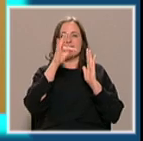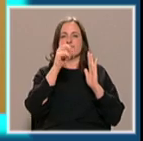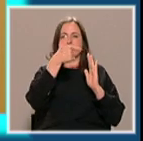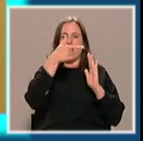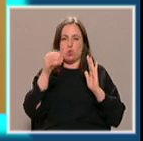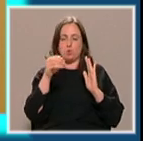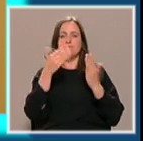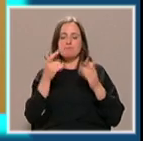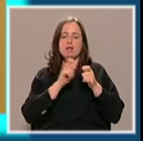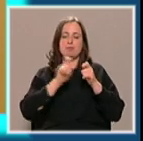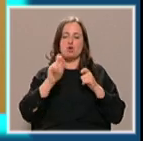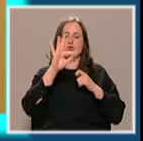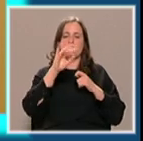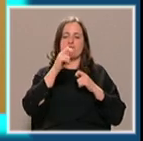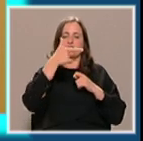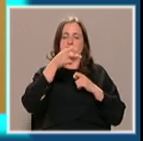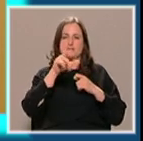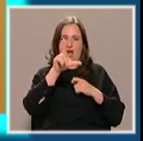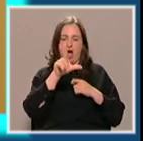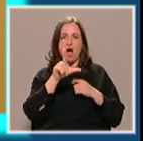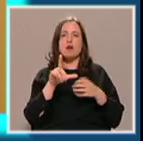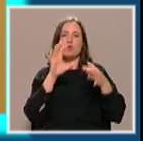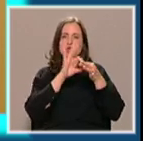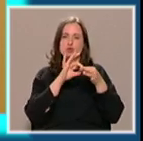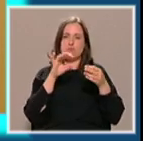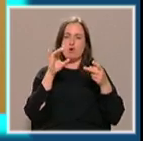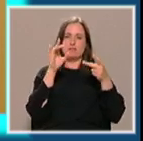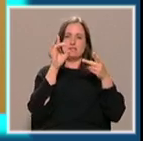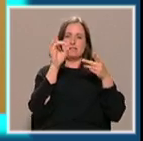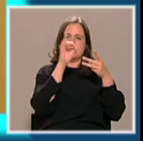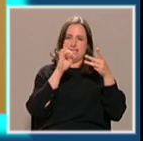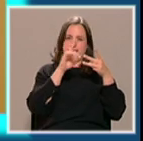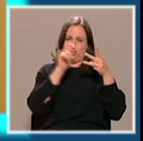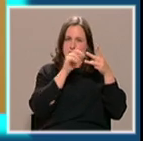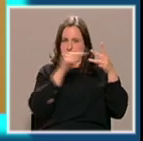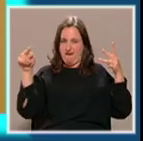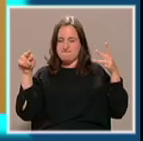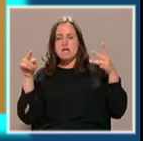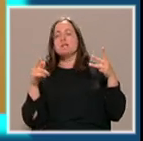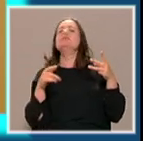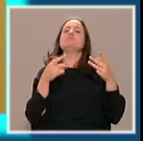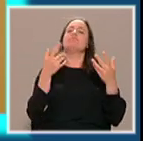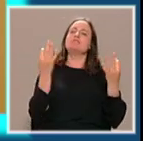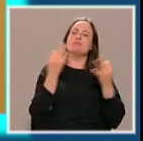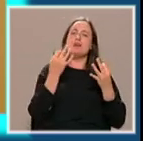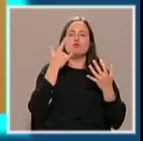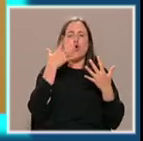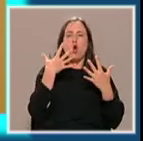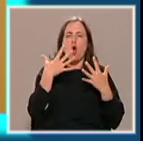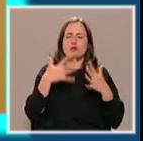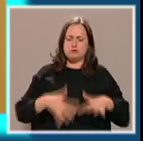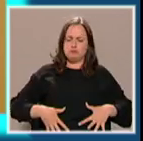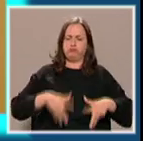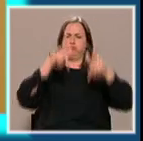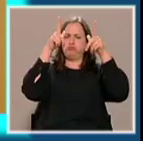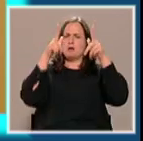No período fetal, correspondente ao 2º e 3º trimestre da gestação, verifica-se um rápido crescimento do feto